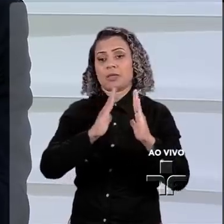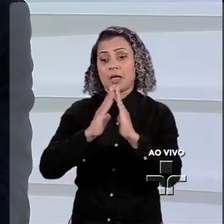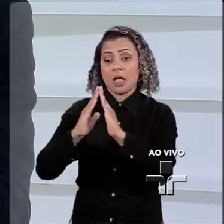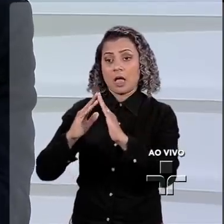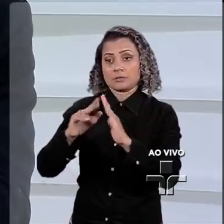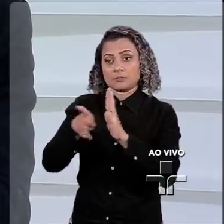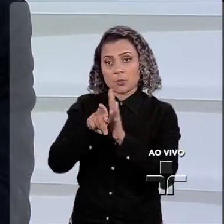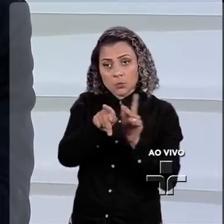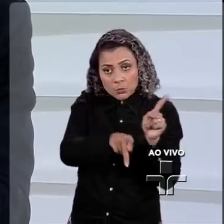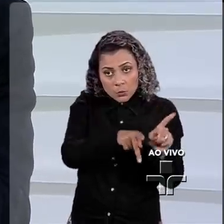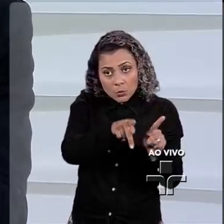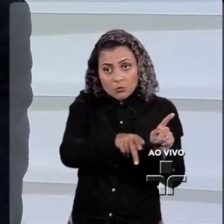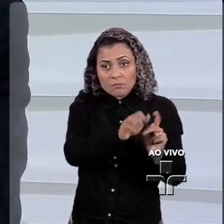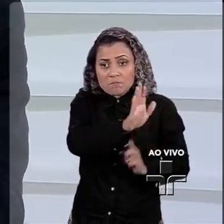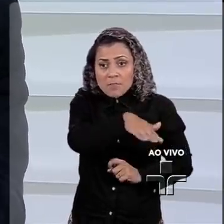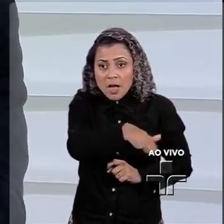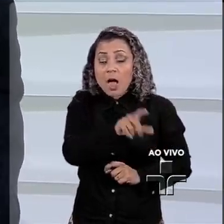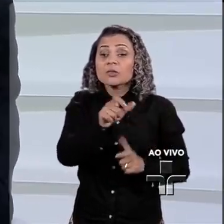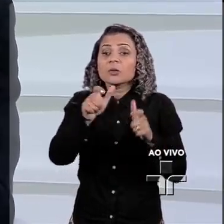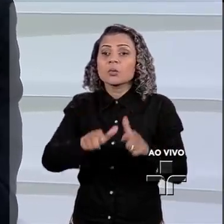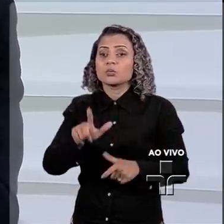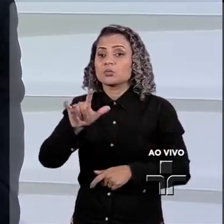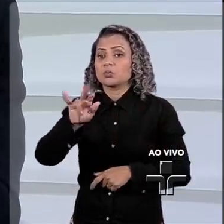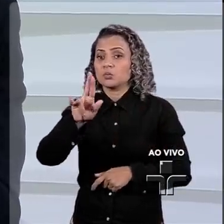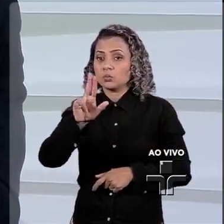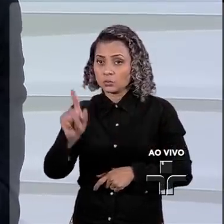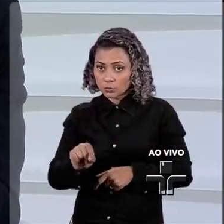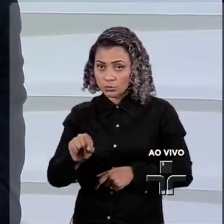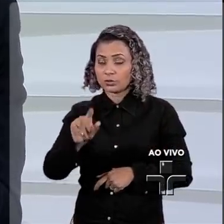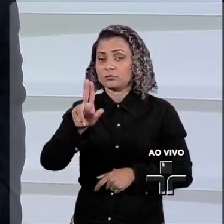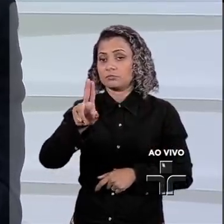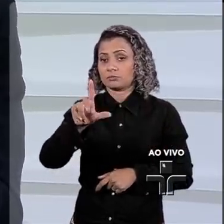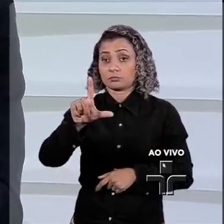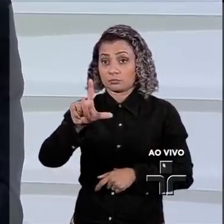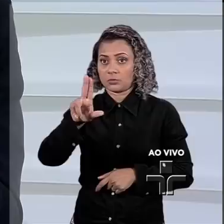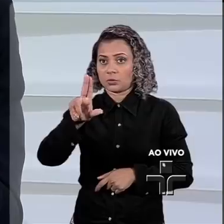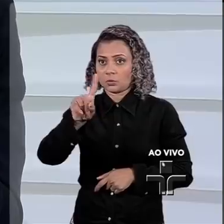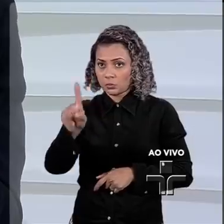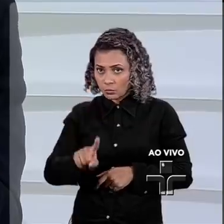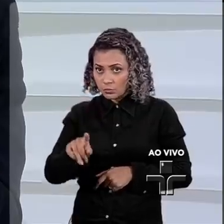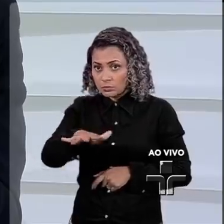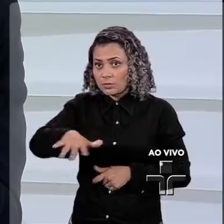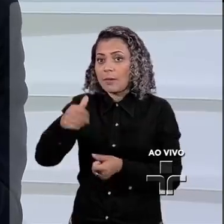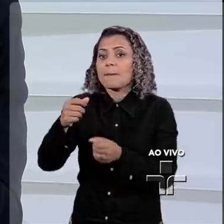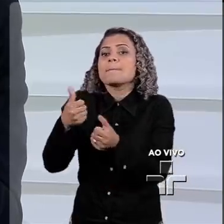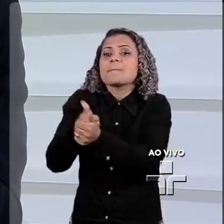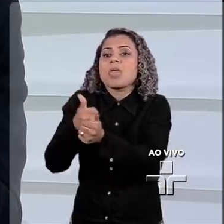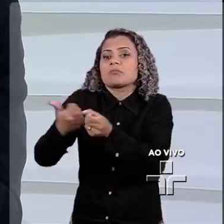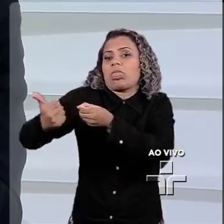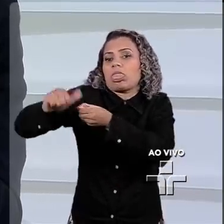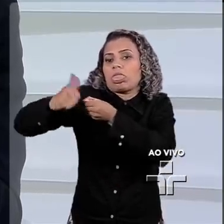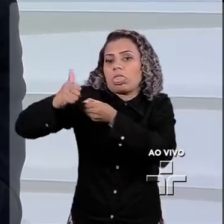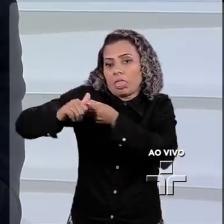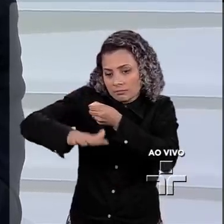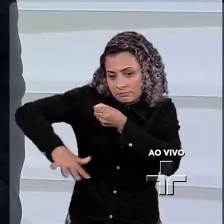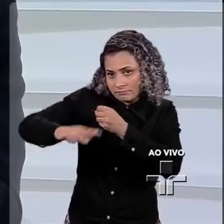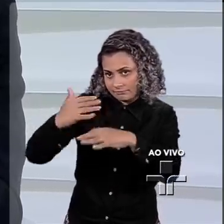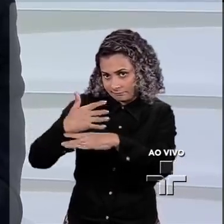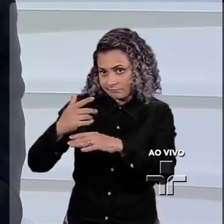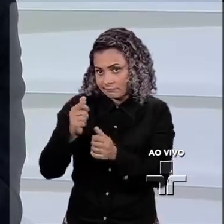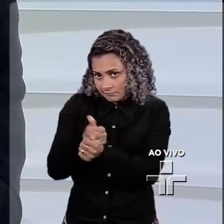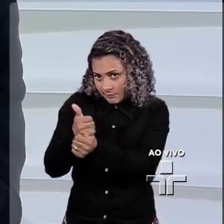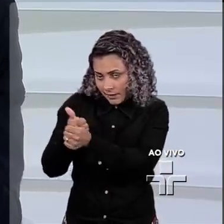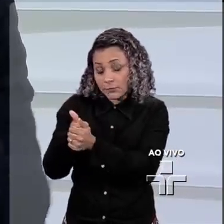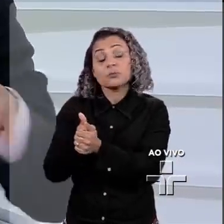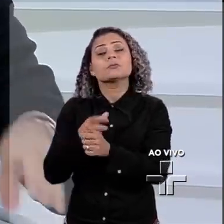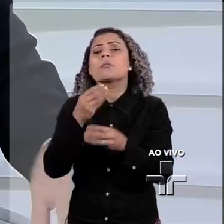popular ali na região da Nova Luz, ou antiga Cracolândia, né? Mas esse projeto não anda. Quer dizer, qual é o horizonte dessa... Quando que a gente